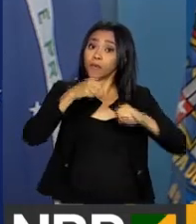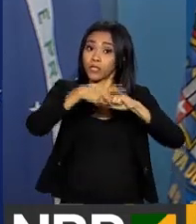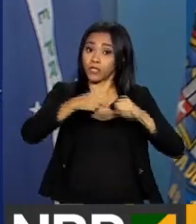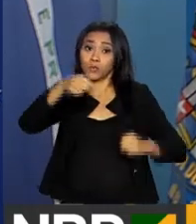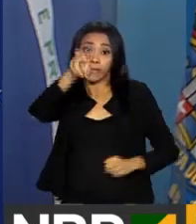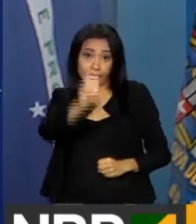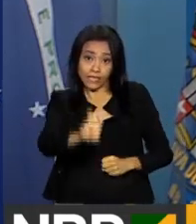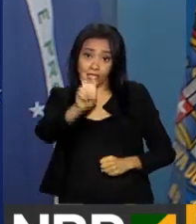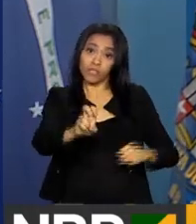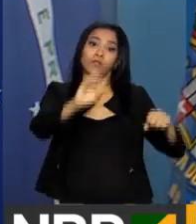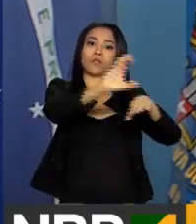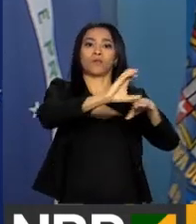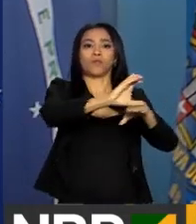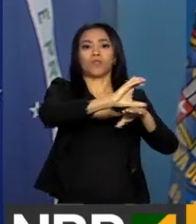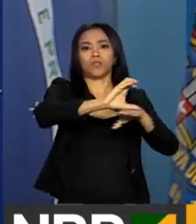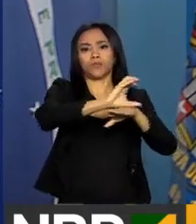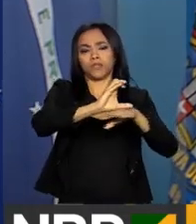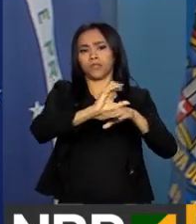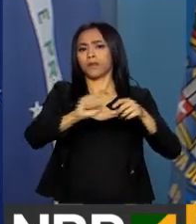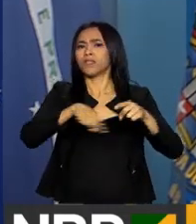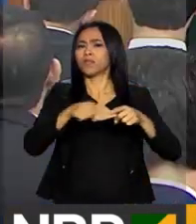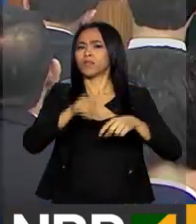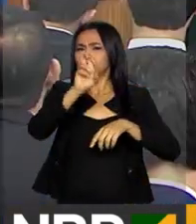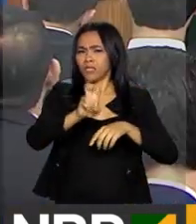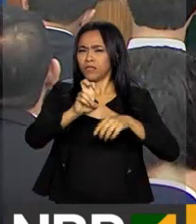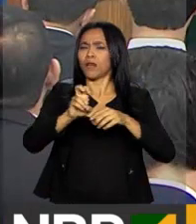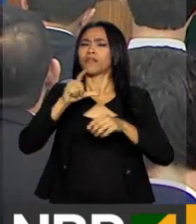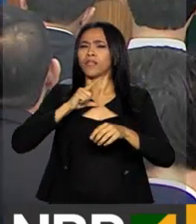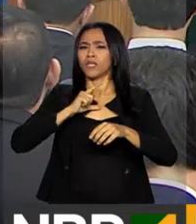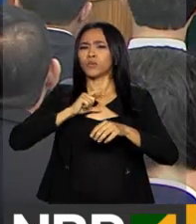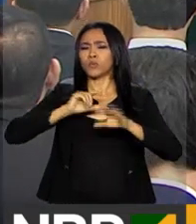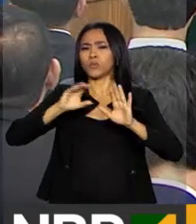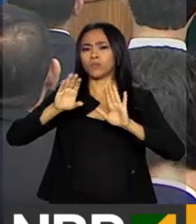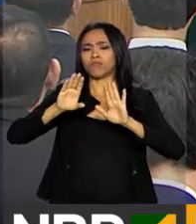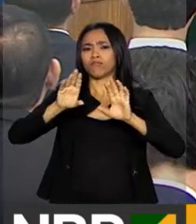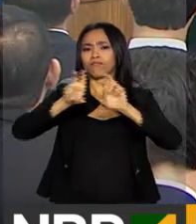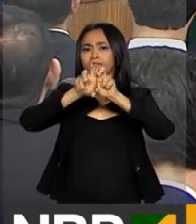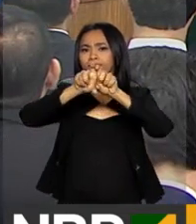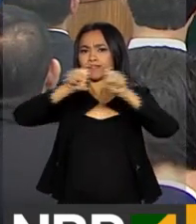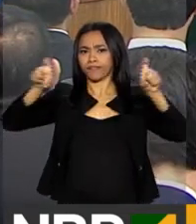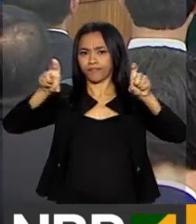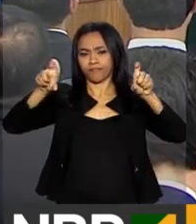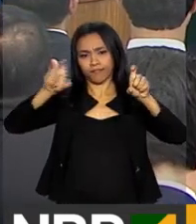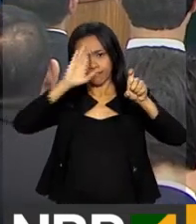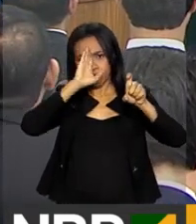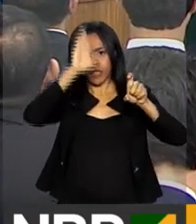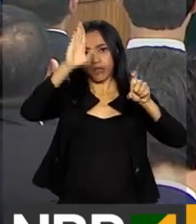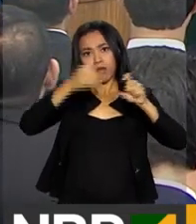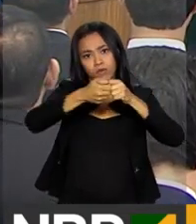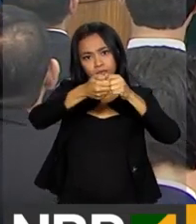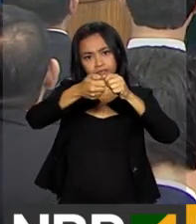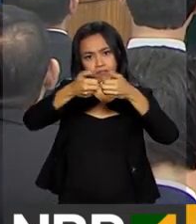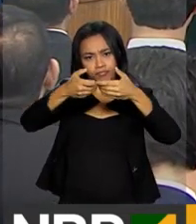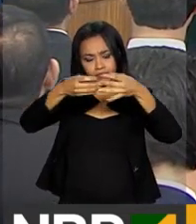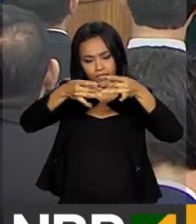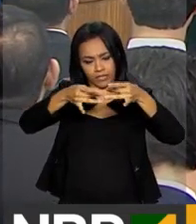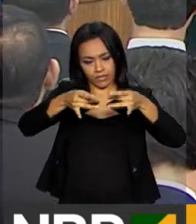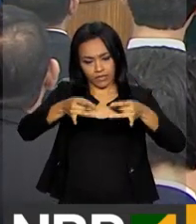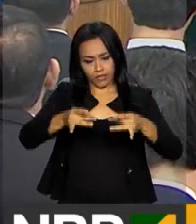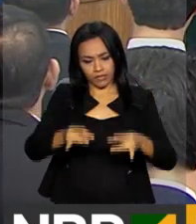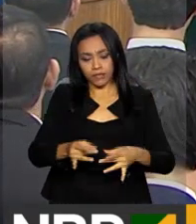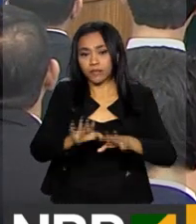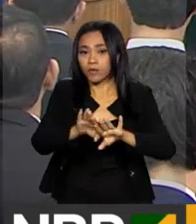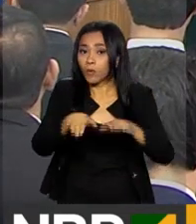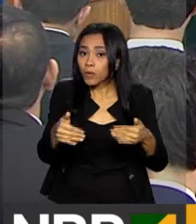e depois abrisse neto ali até um capítulo especial para as comunicações em geral então quando eu